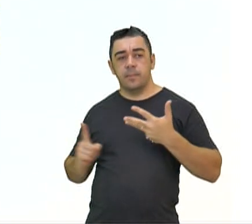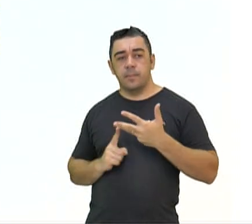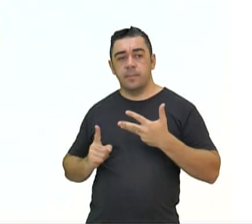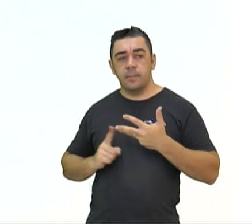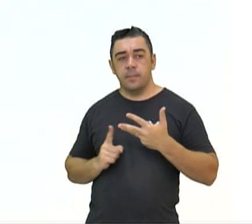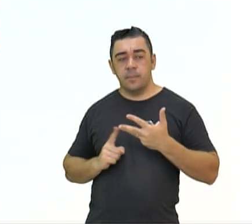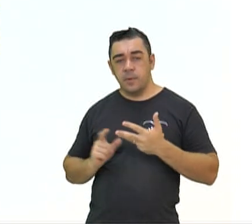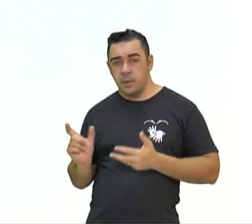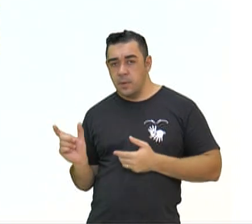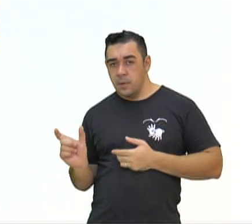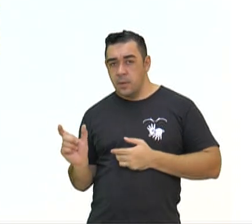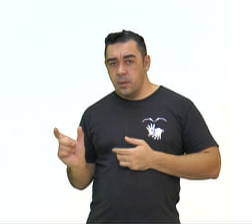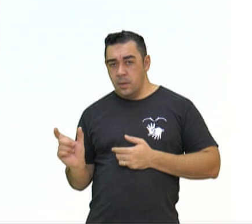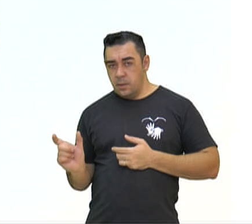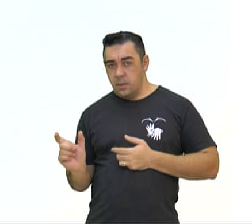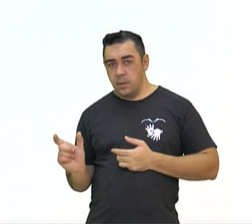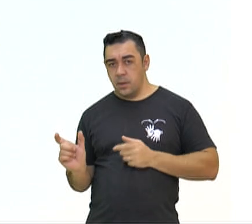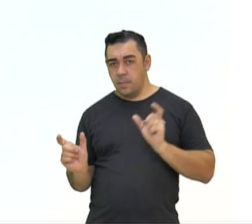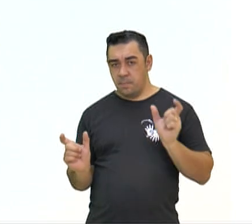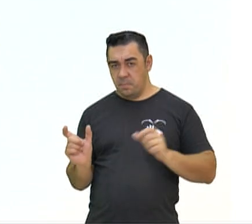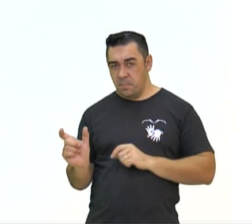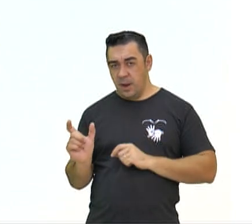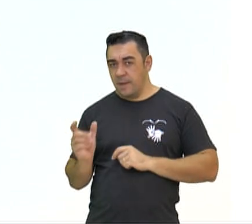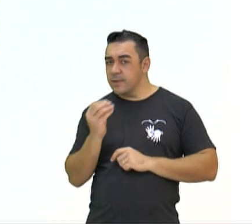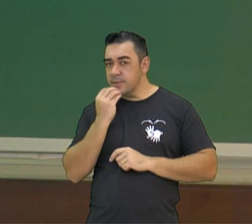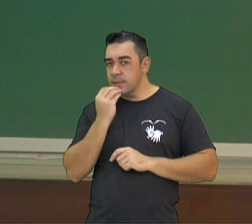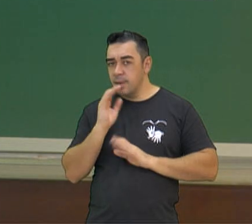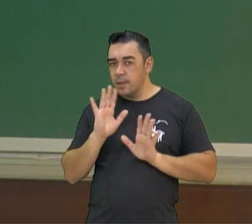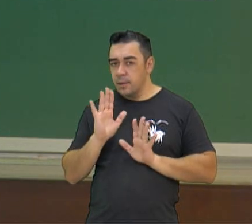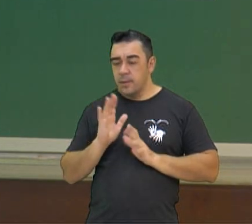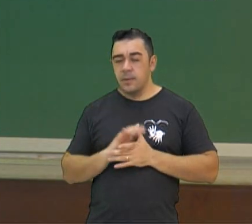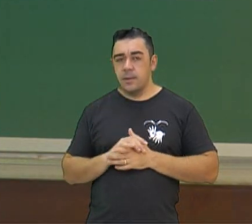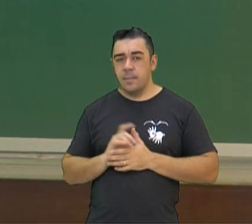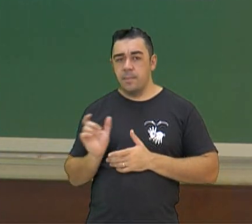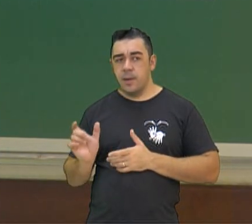Isso aqui eu não vou me atrever. Quer tentar pronunciar?